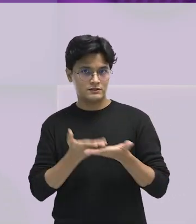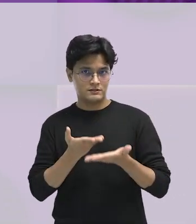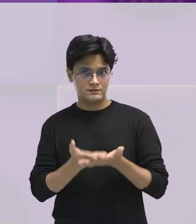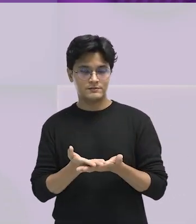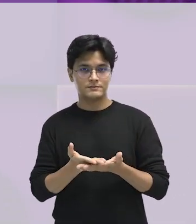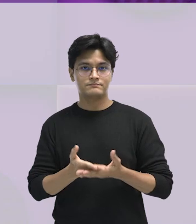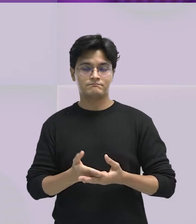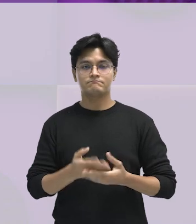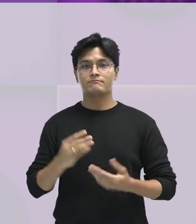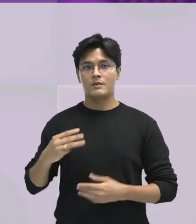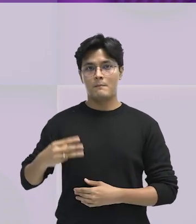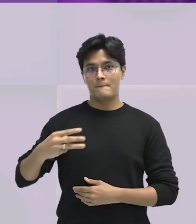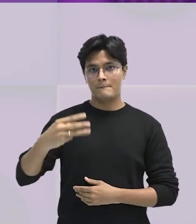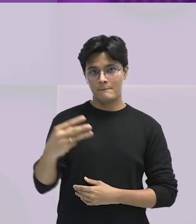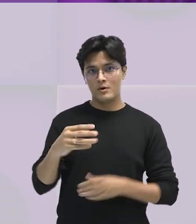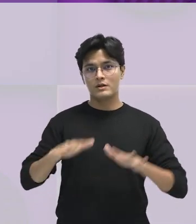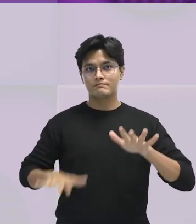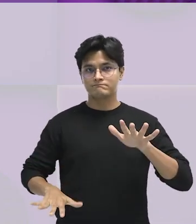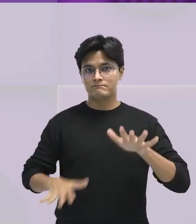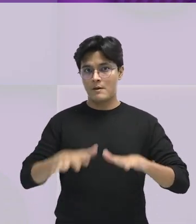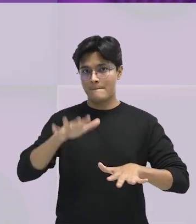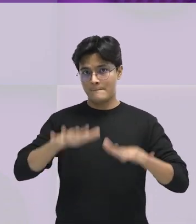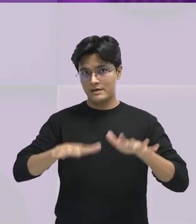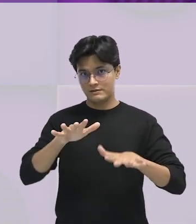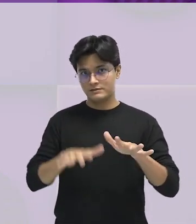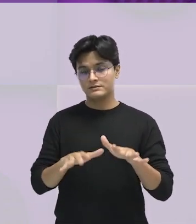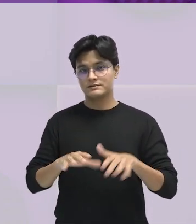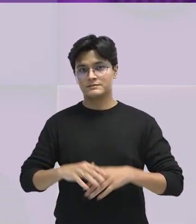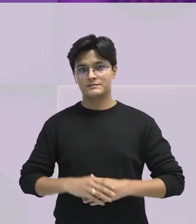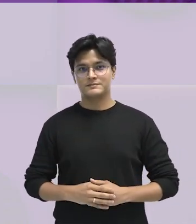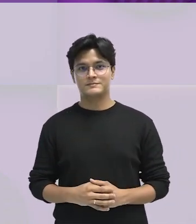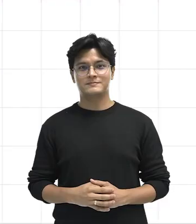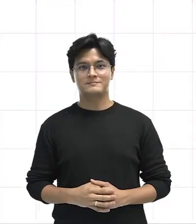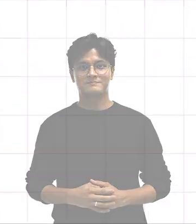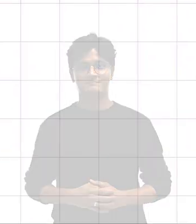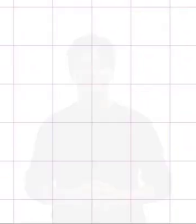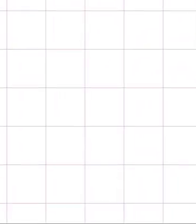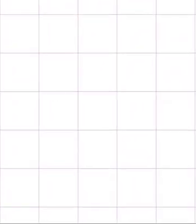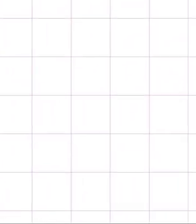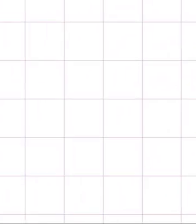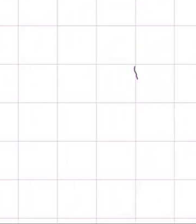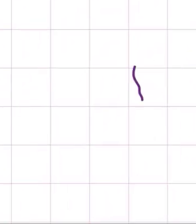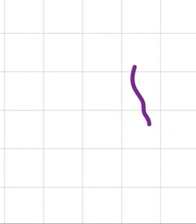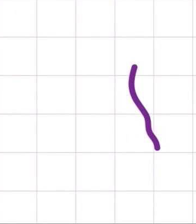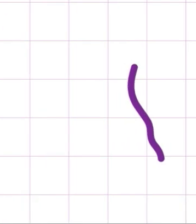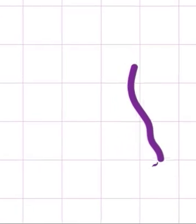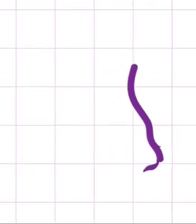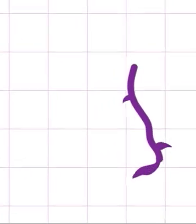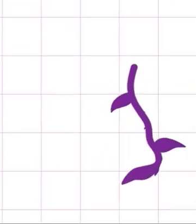tá? Média, moda e mediana. Vamos lá, então?